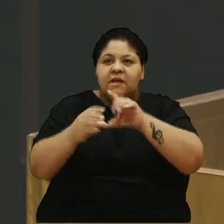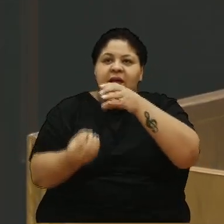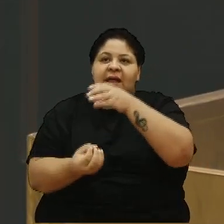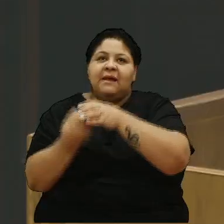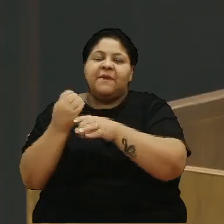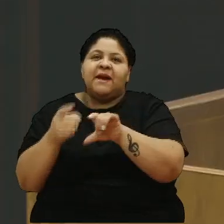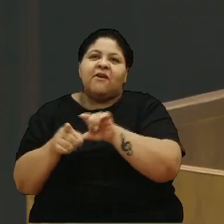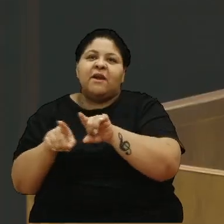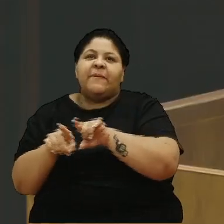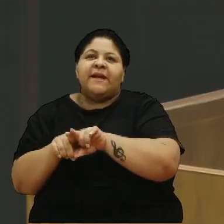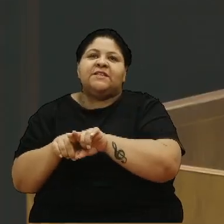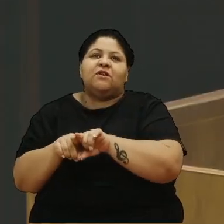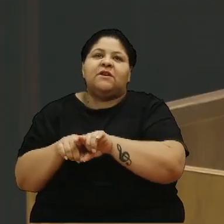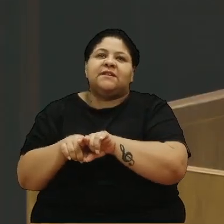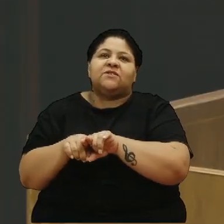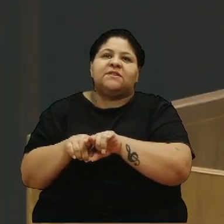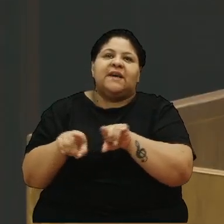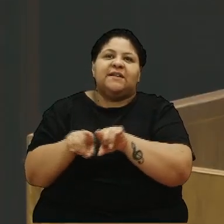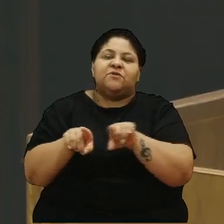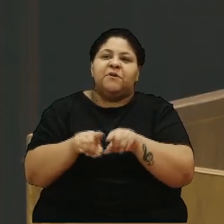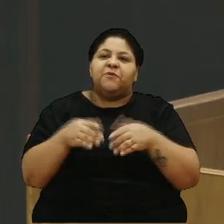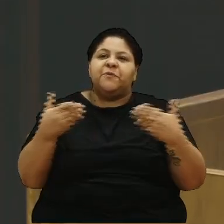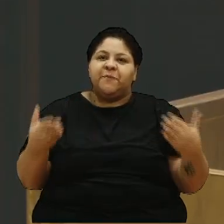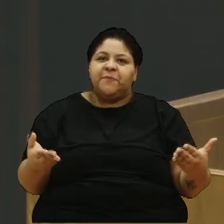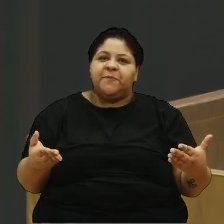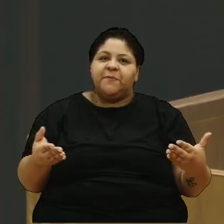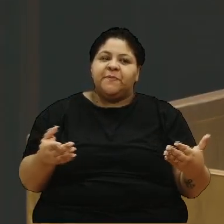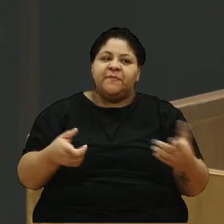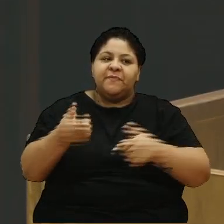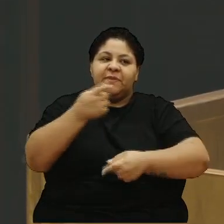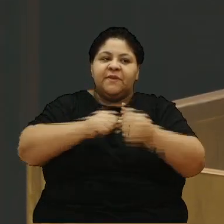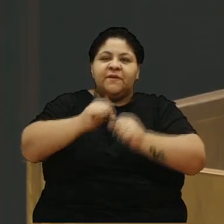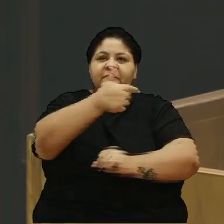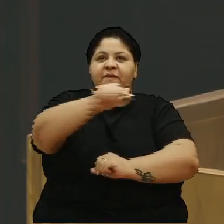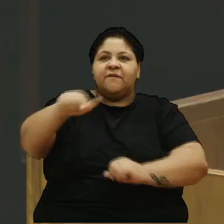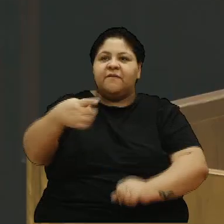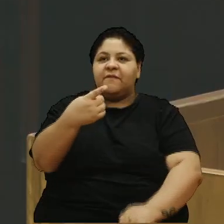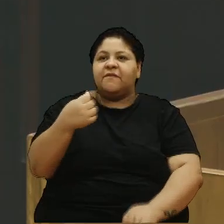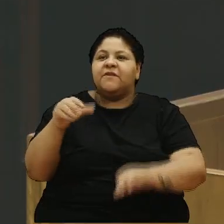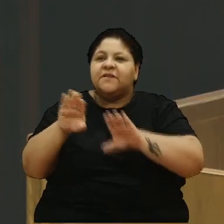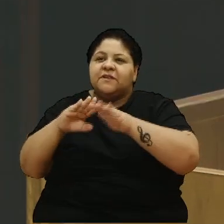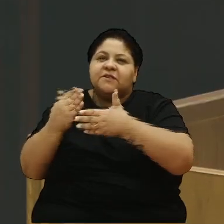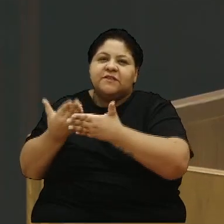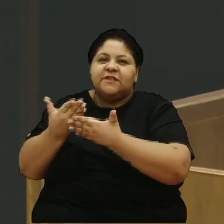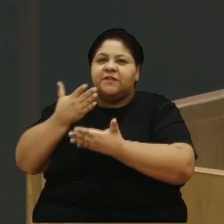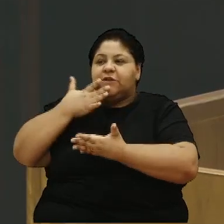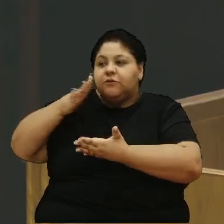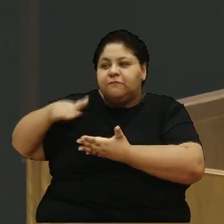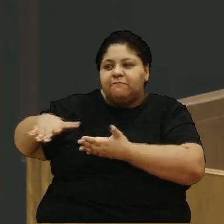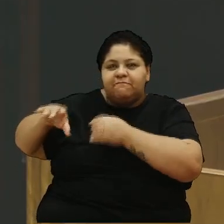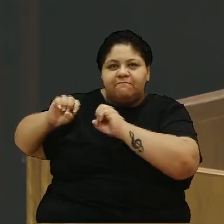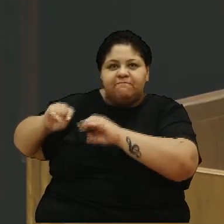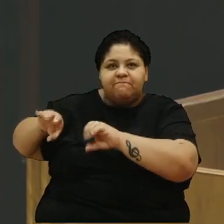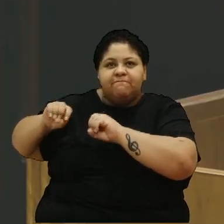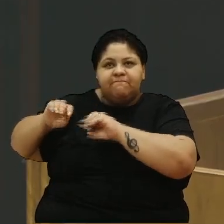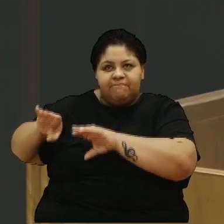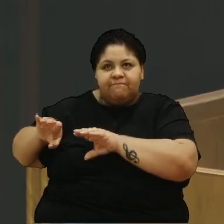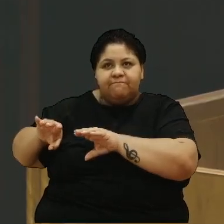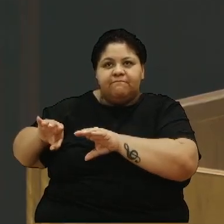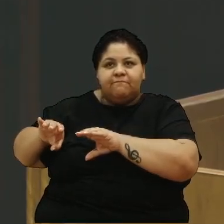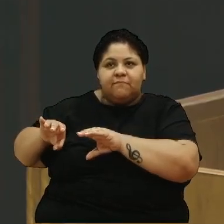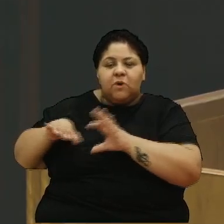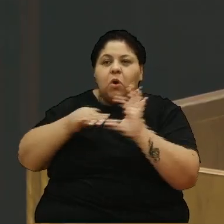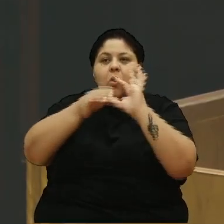e credenciada pelo município, também administra outras 16 escolinhas de educação infantil, aí em